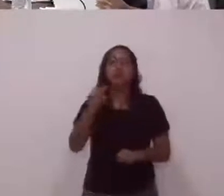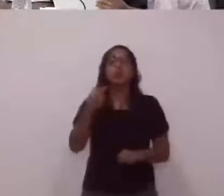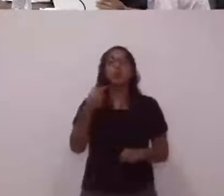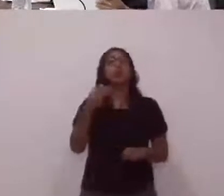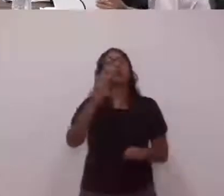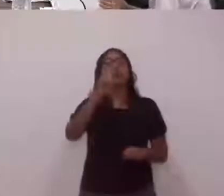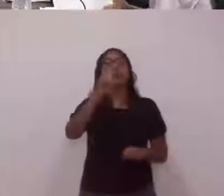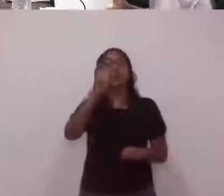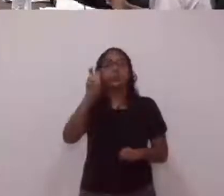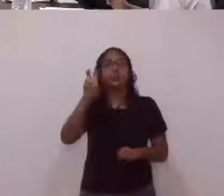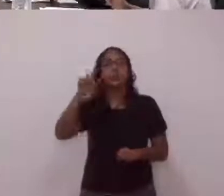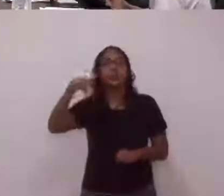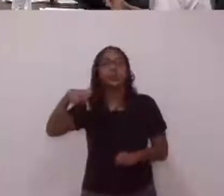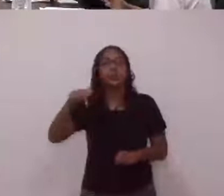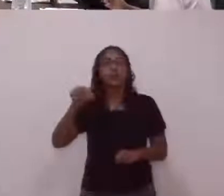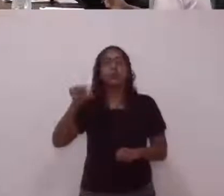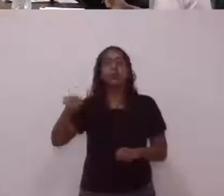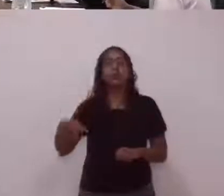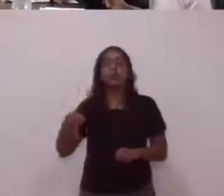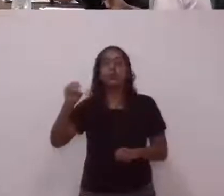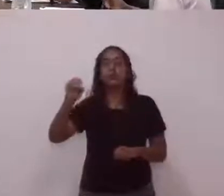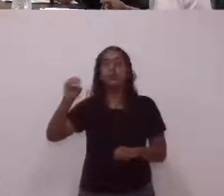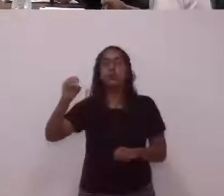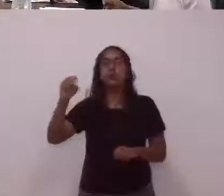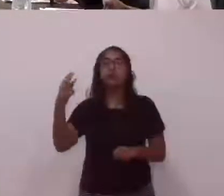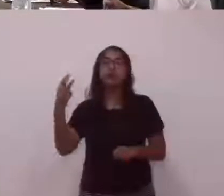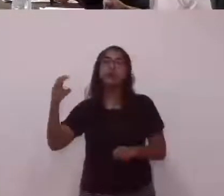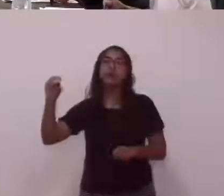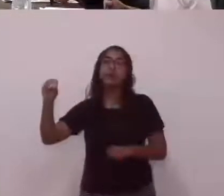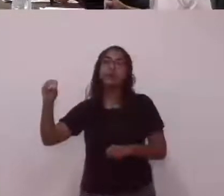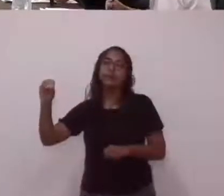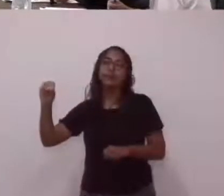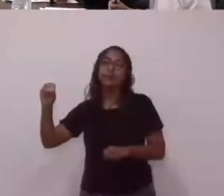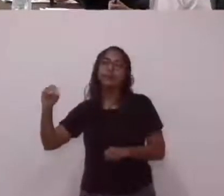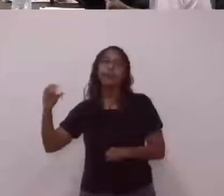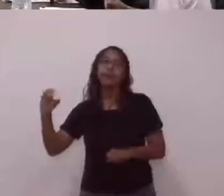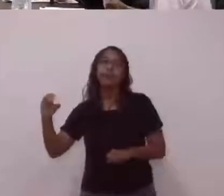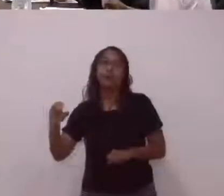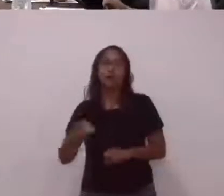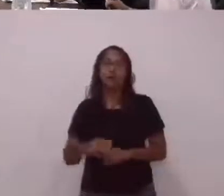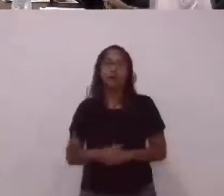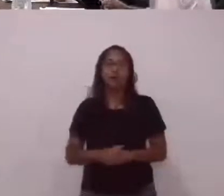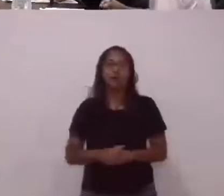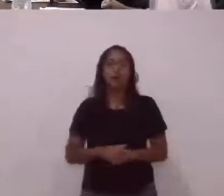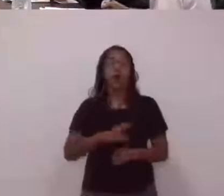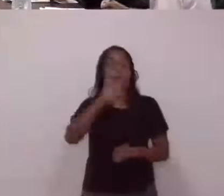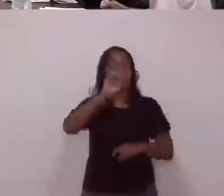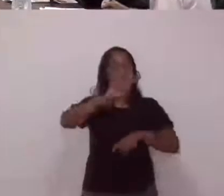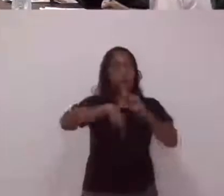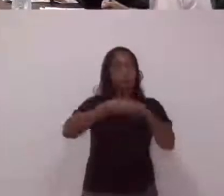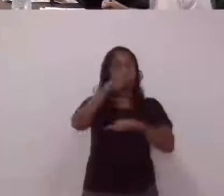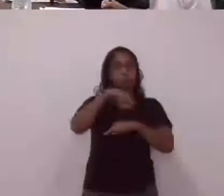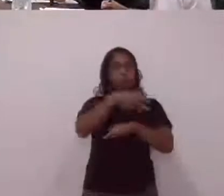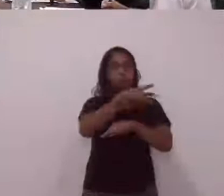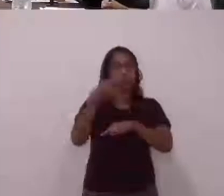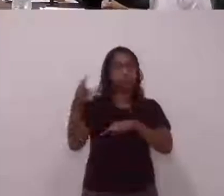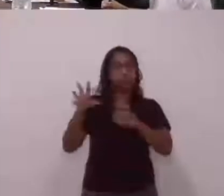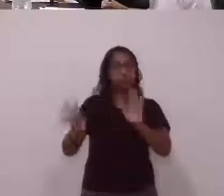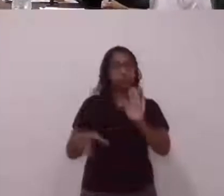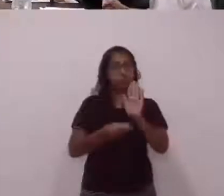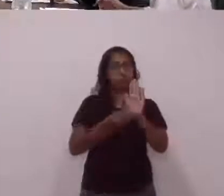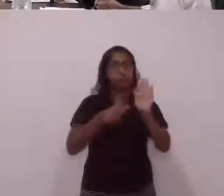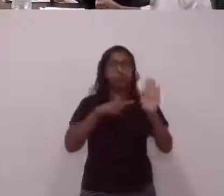e R$ centavos. Ver tabela anexa. Este é um dos valores que devem ser